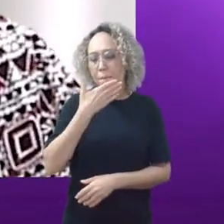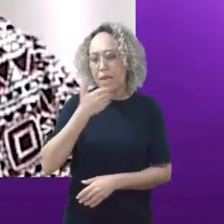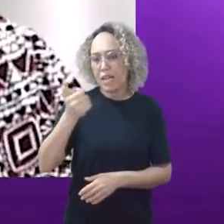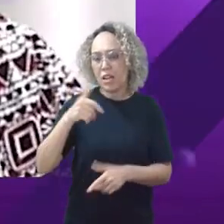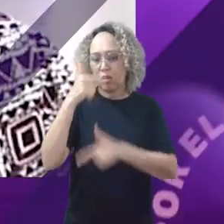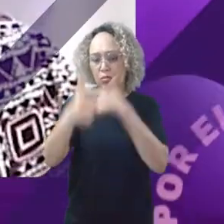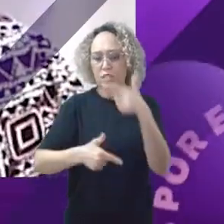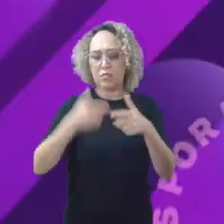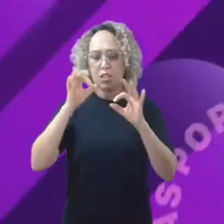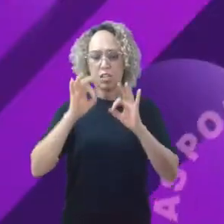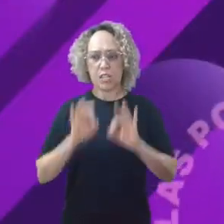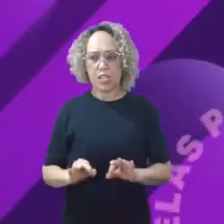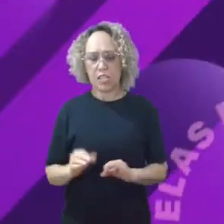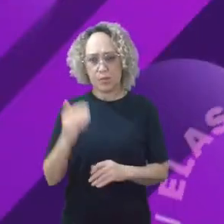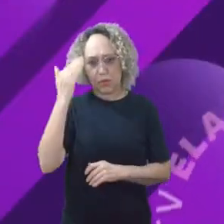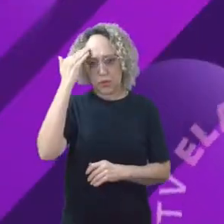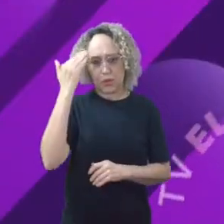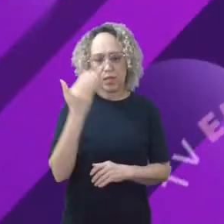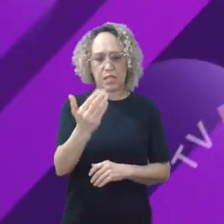Muito obrigada.